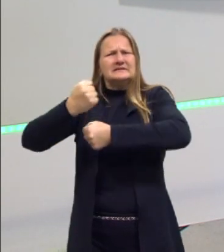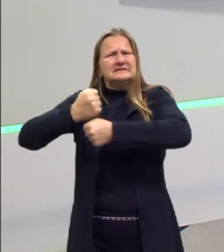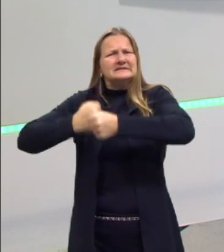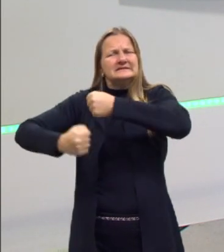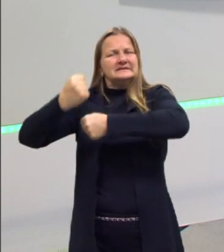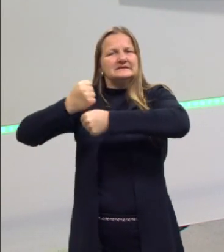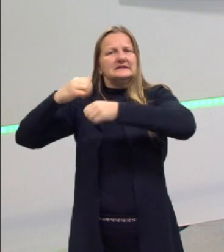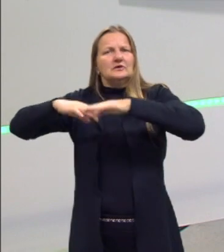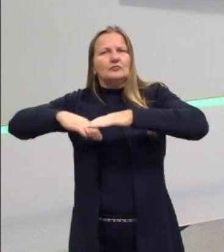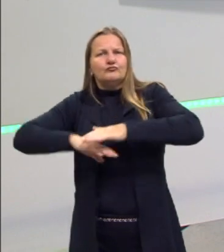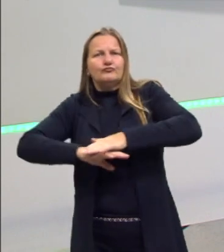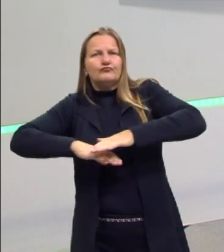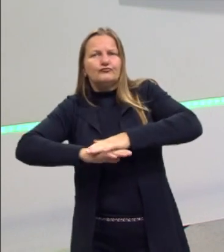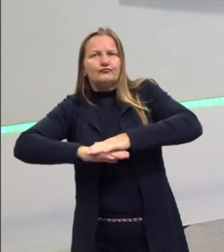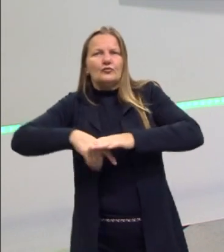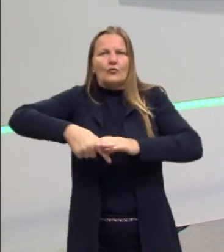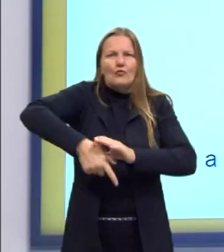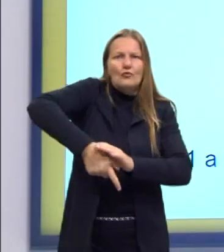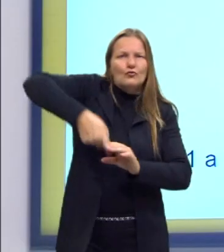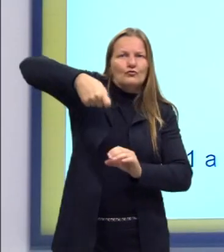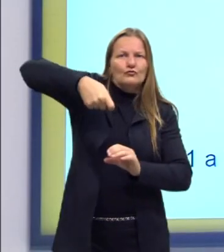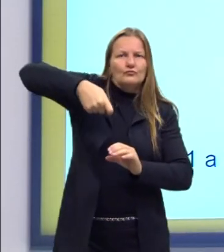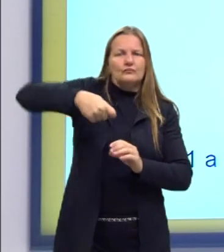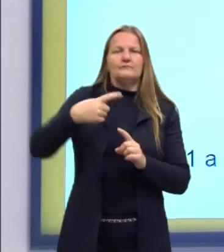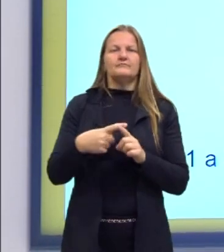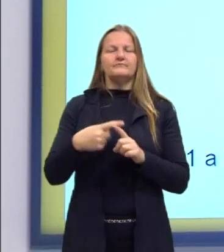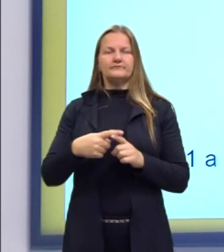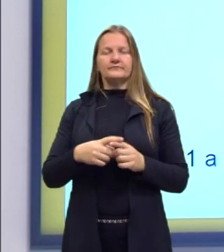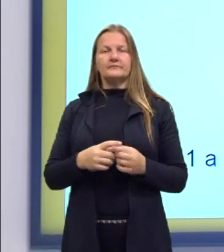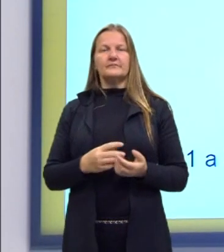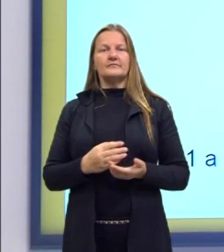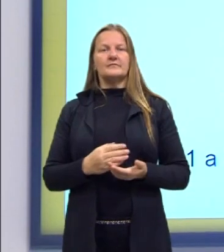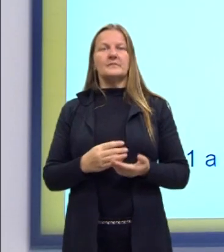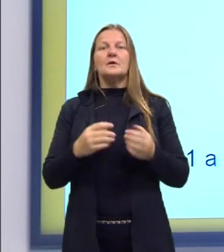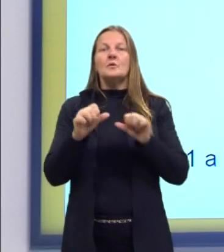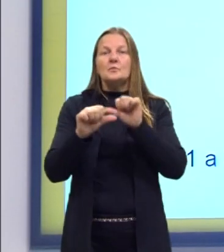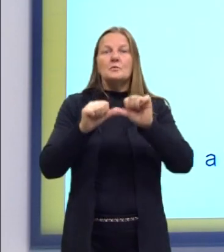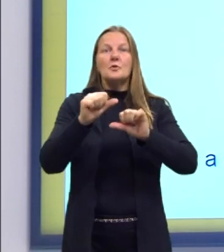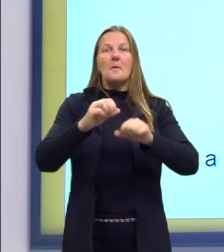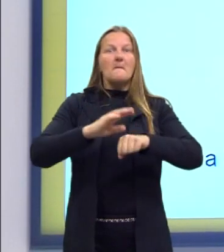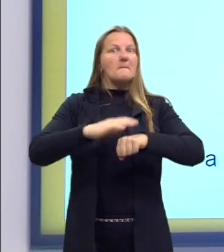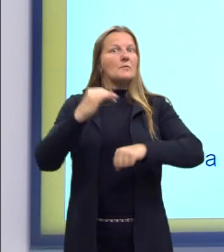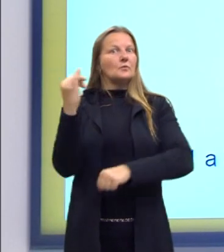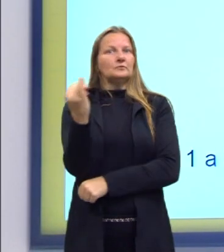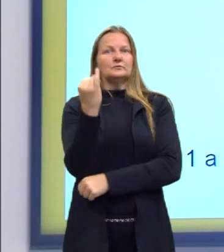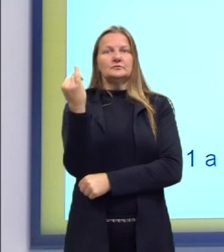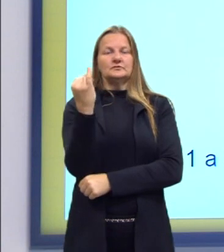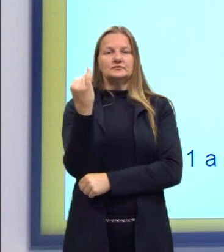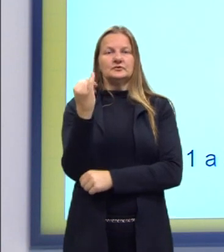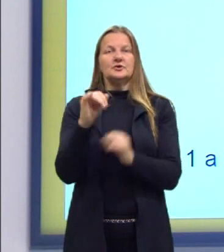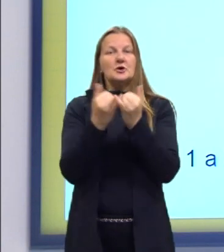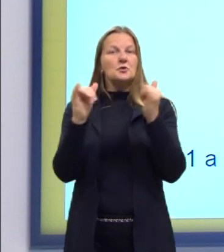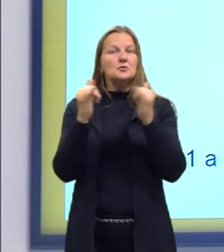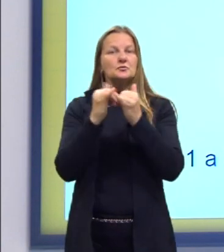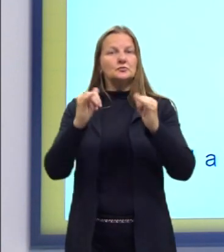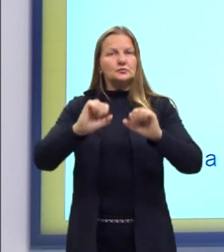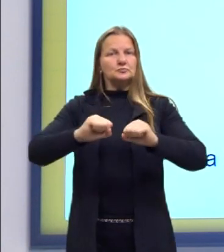Douglas aí que eu precisaria né que ele entende muito melhor do que eu torna-se a principal fonte de energia